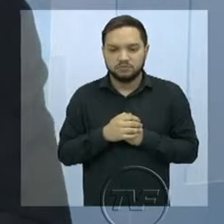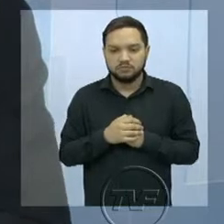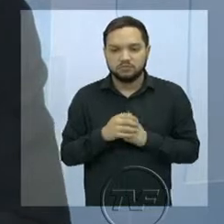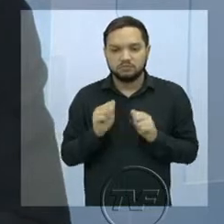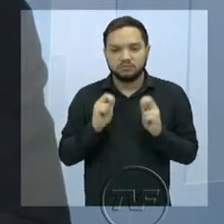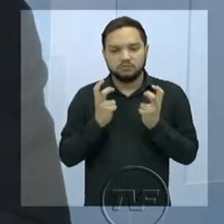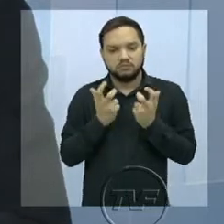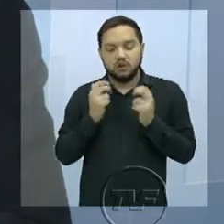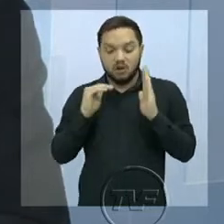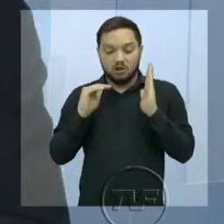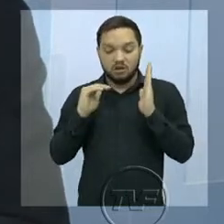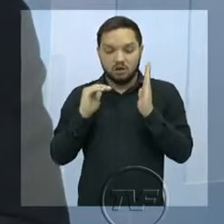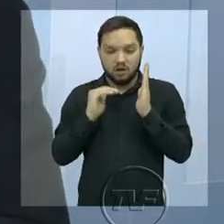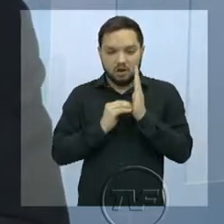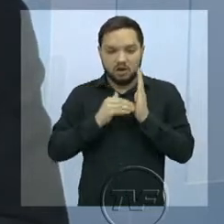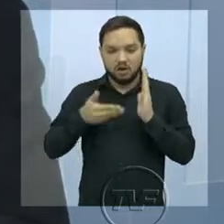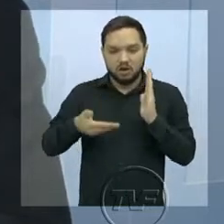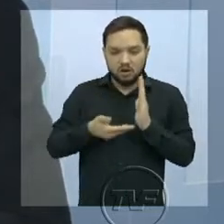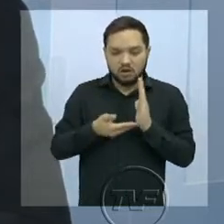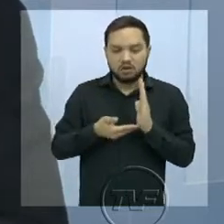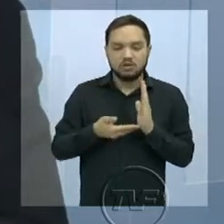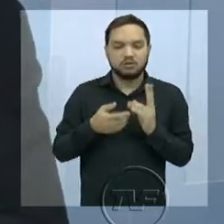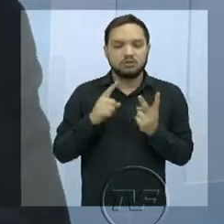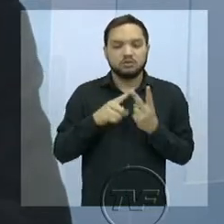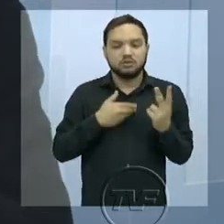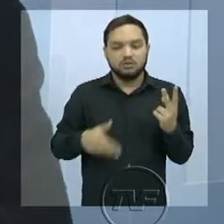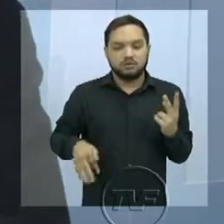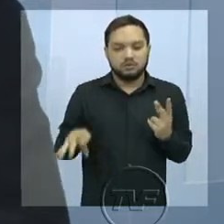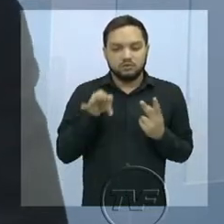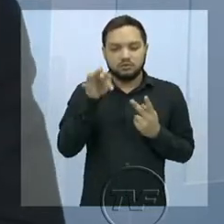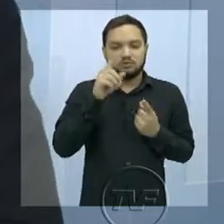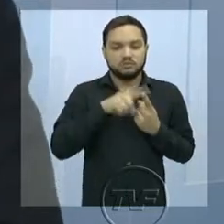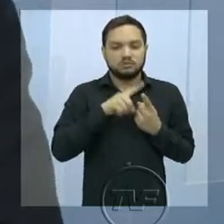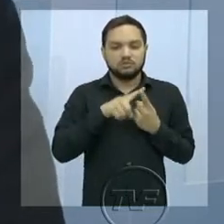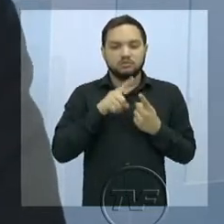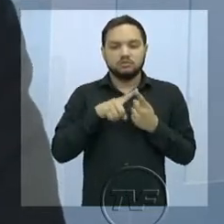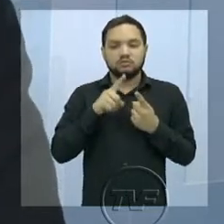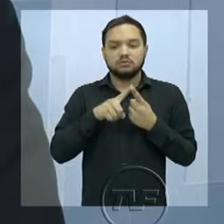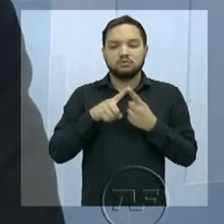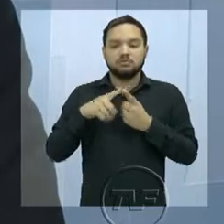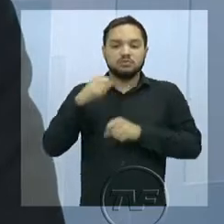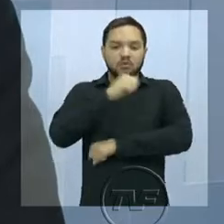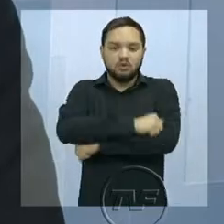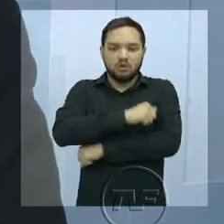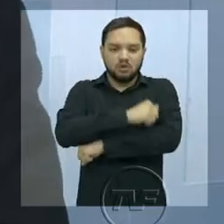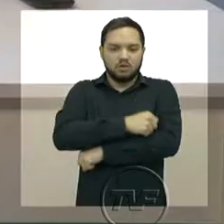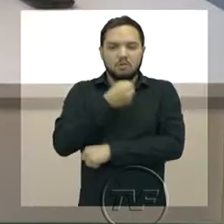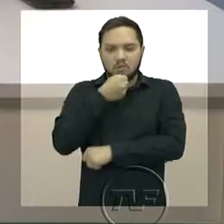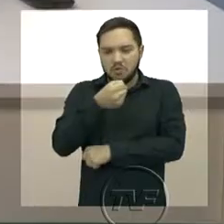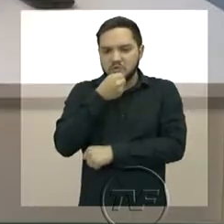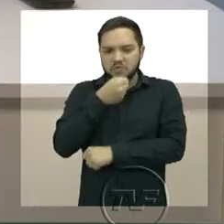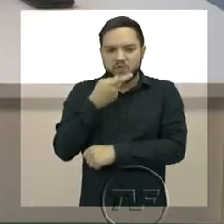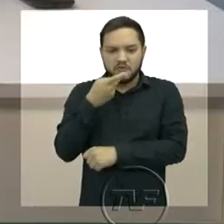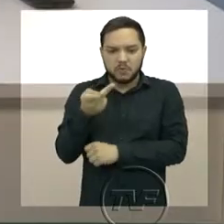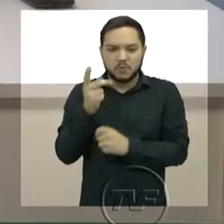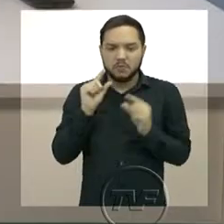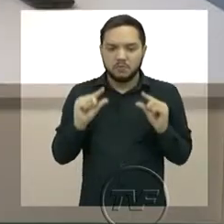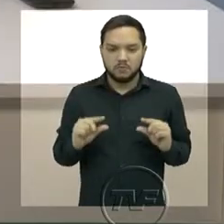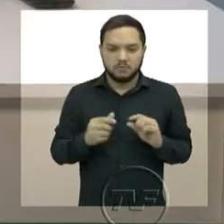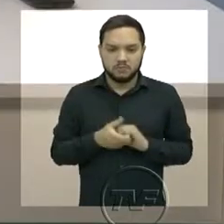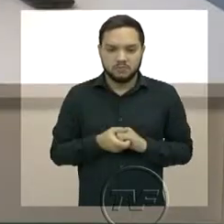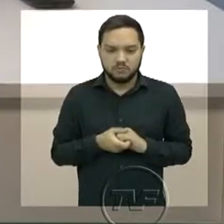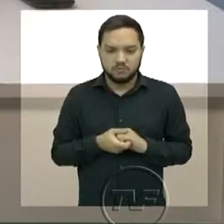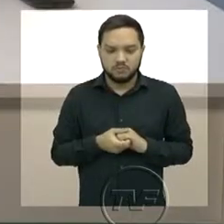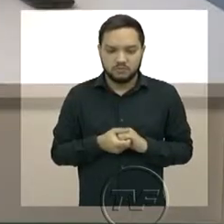Câmara e Senado e do governo federal, como também nas bancas jornalísticas. Não podemos entrar na